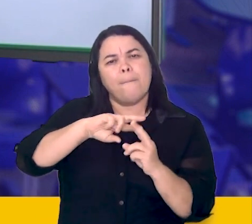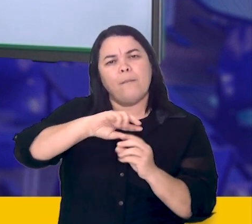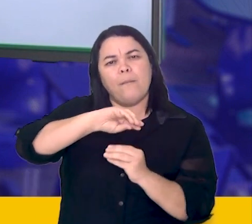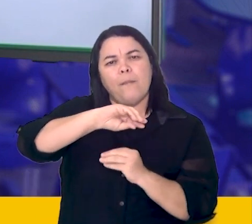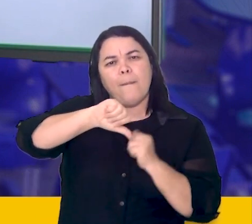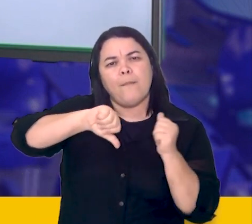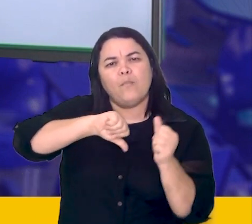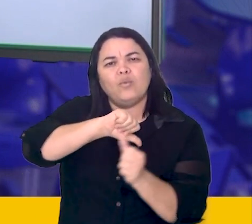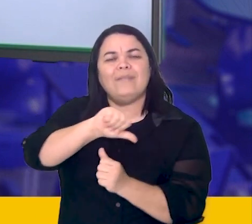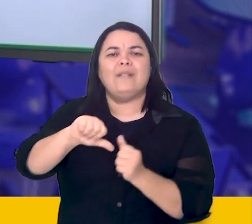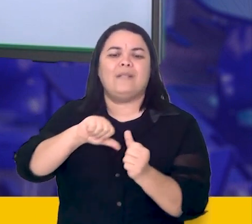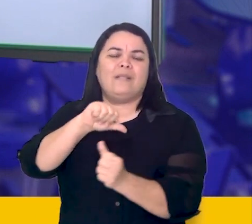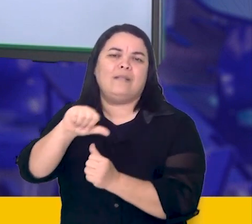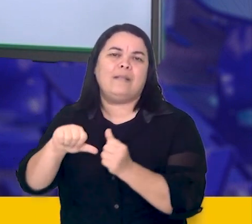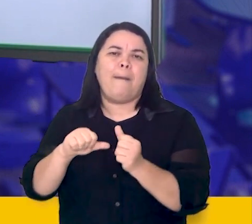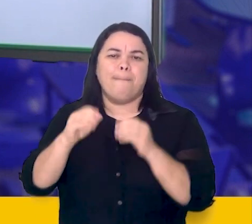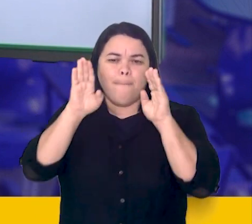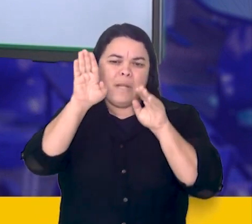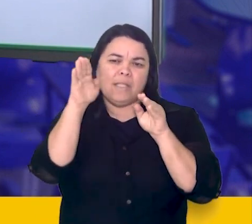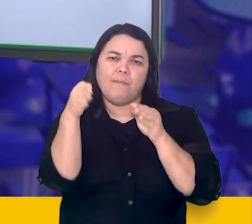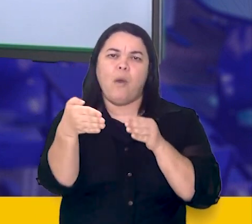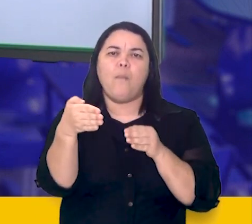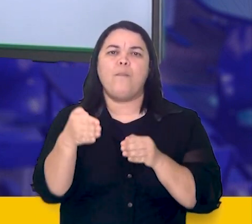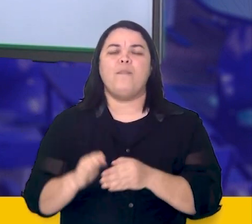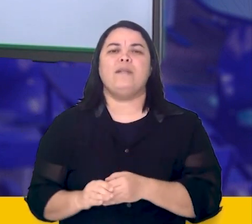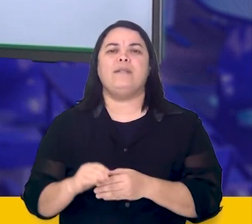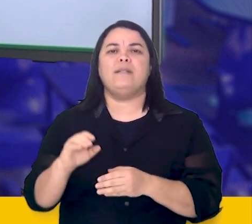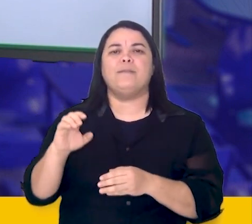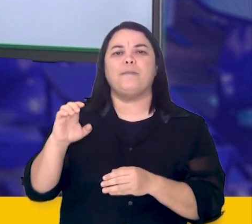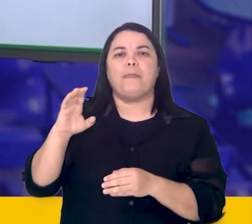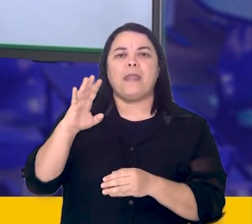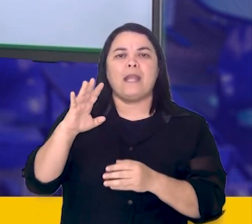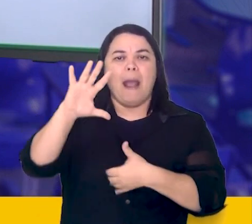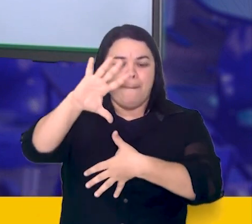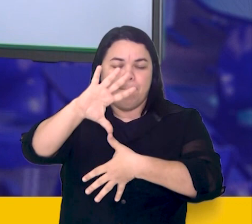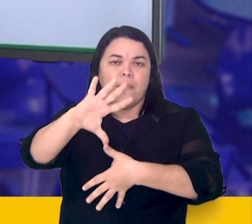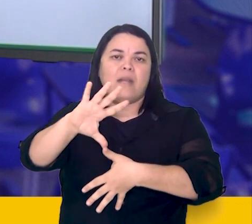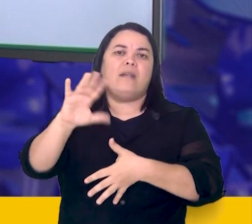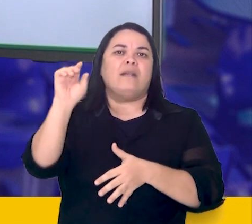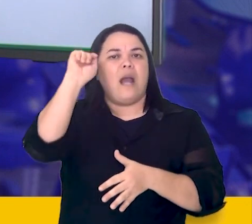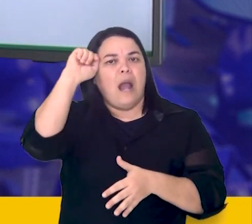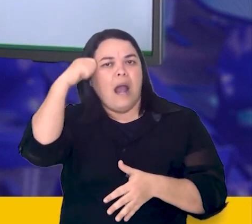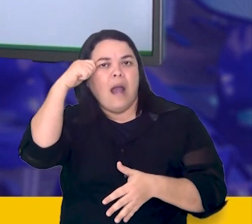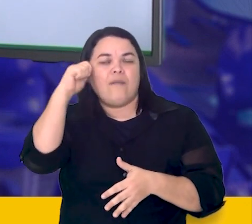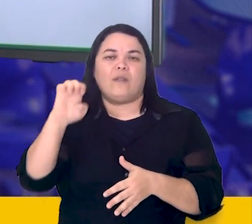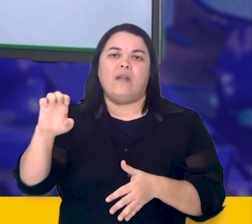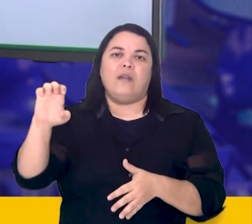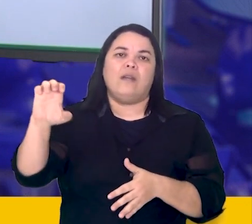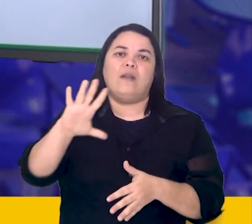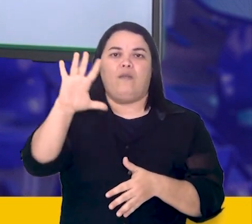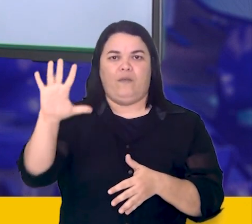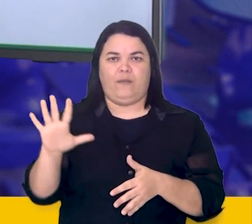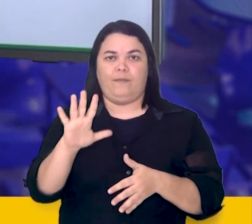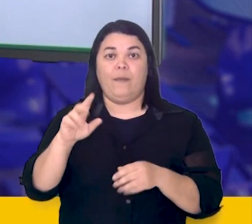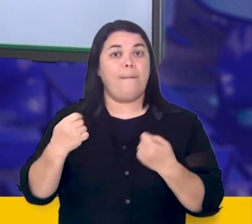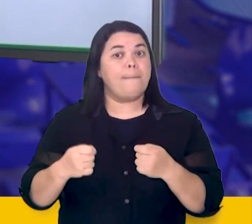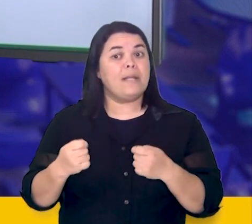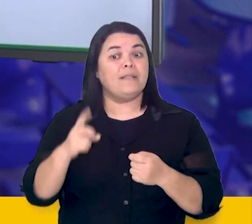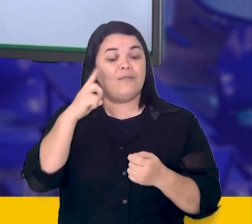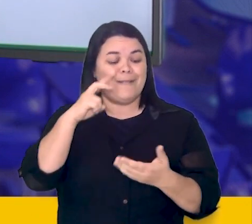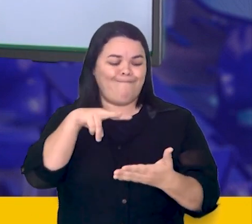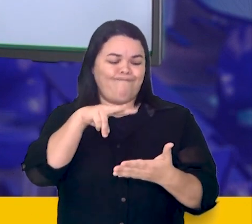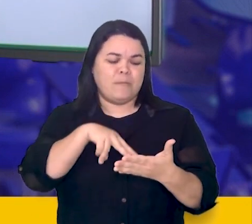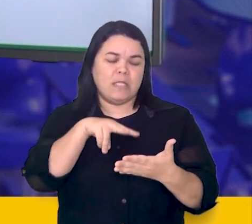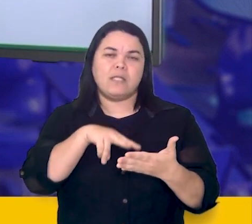Europa, da África e da América. Então esse é um olhar sempre que você tem que ter ali com atenção, porque de fato